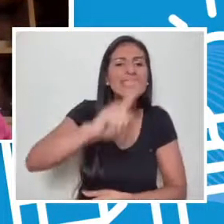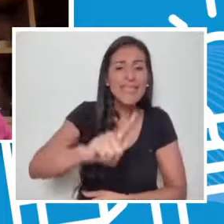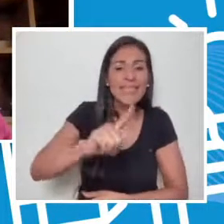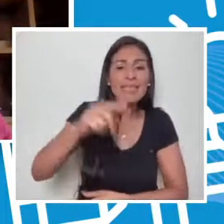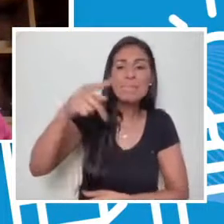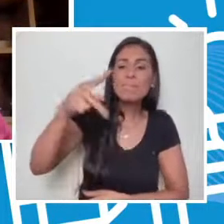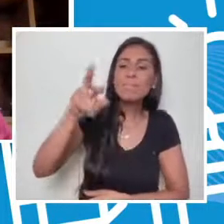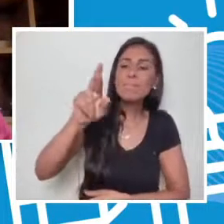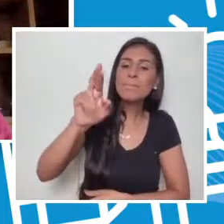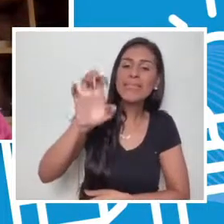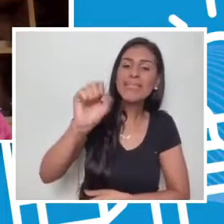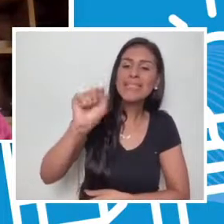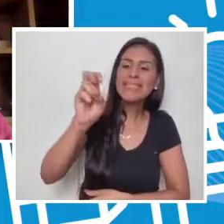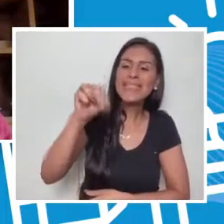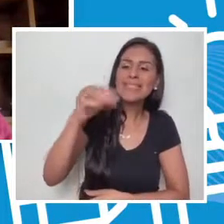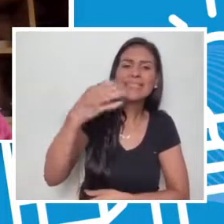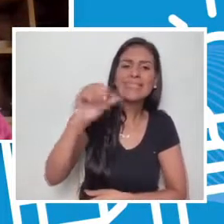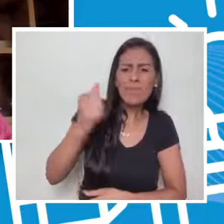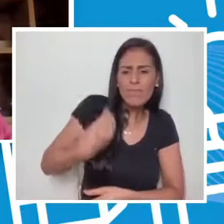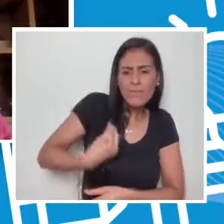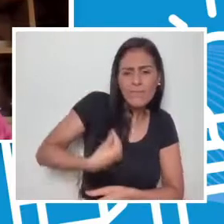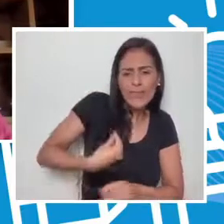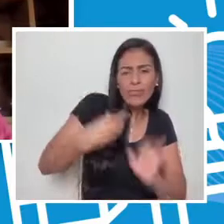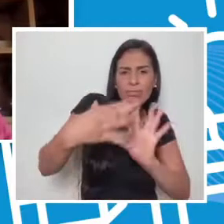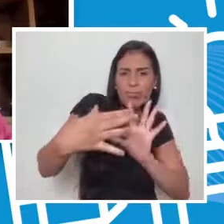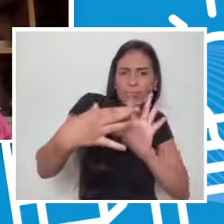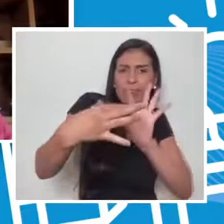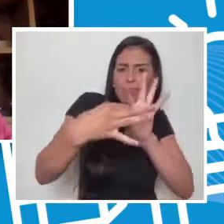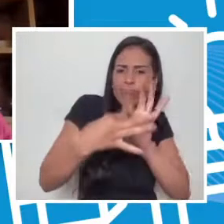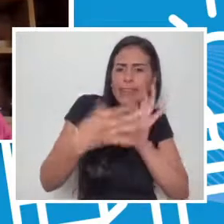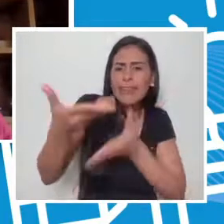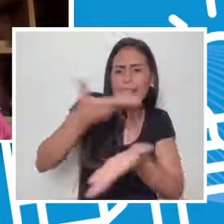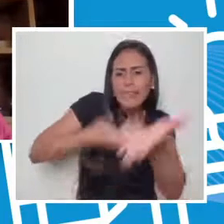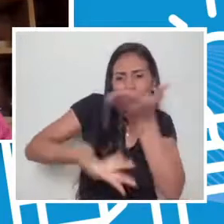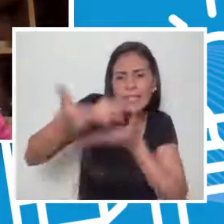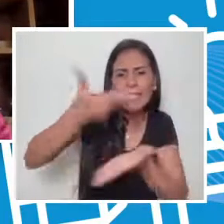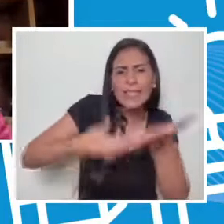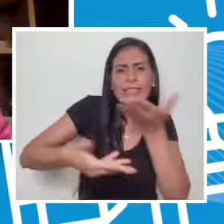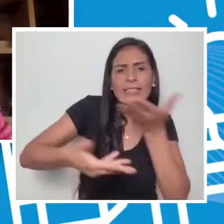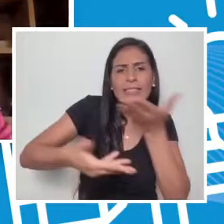interação, dado que este é um fator